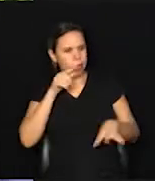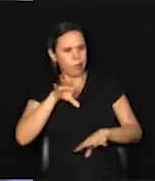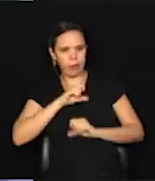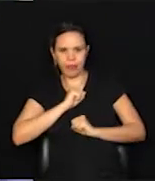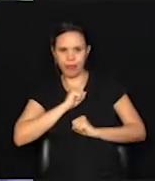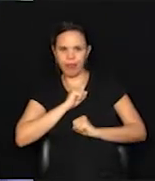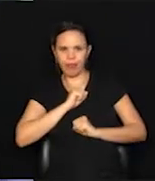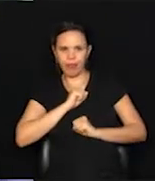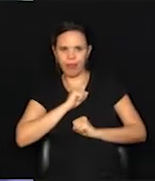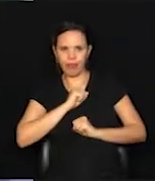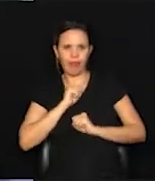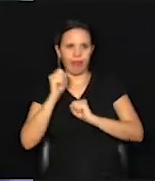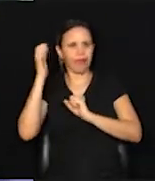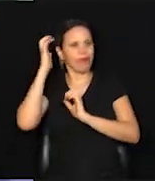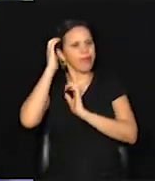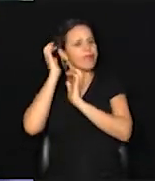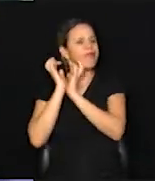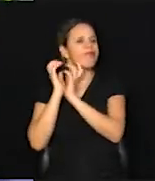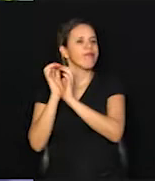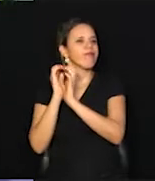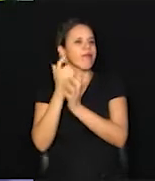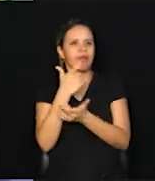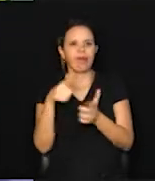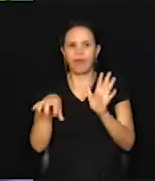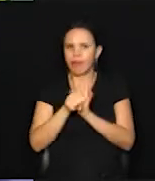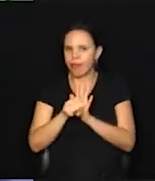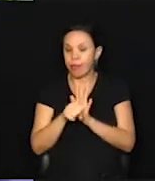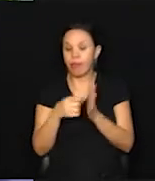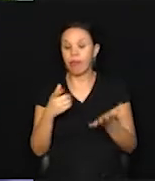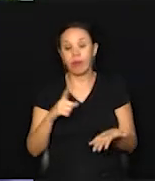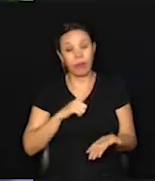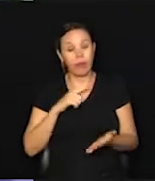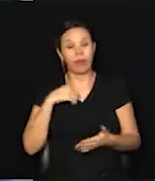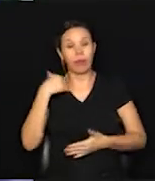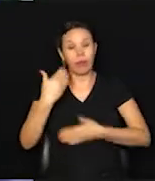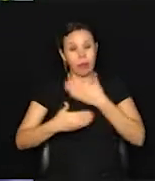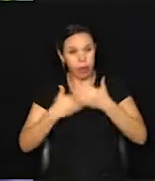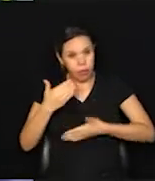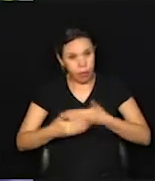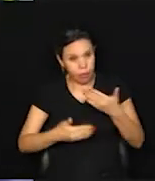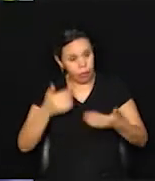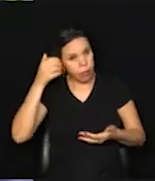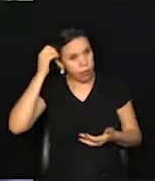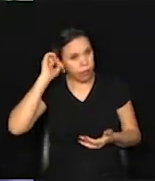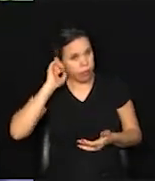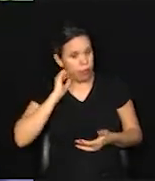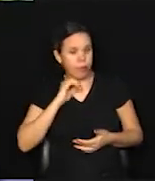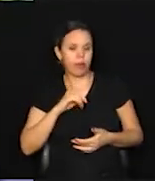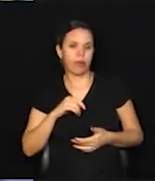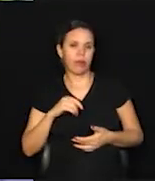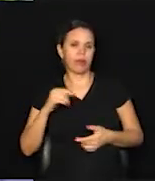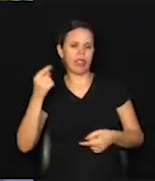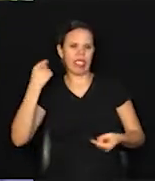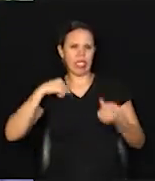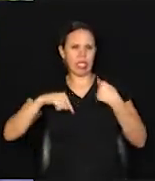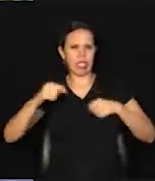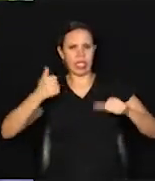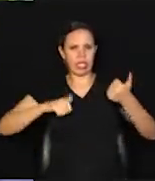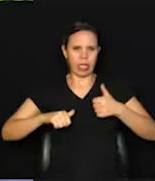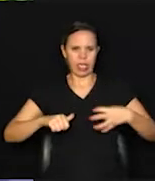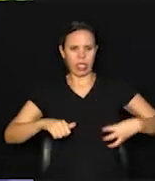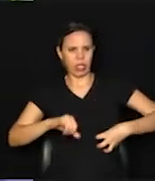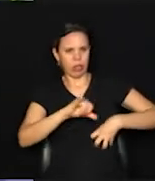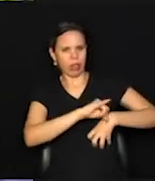sistema nervoso central, no cérebro, né? Então, existe um processo que ele vai ser metabolizado no fígado, às vezes